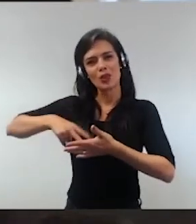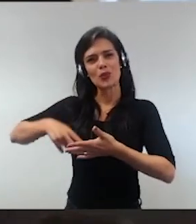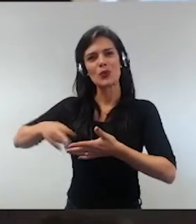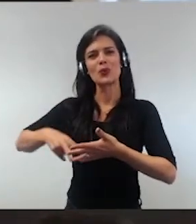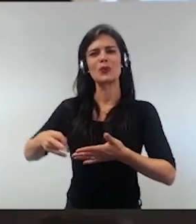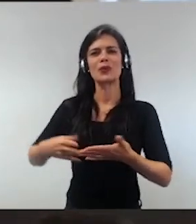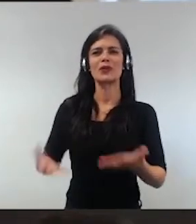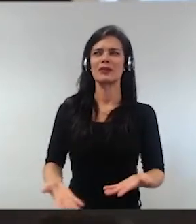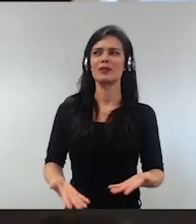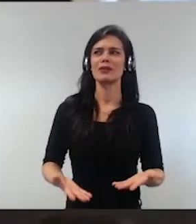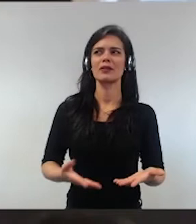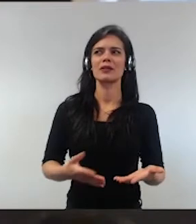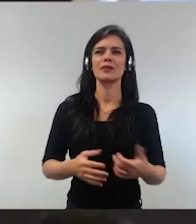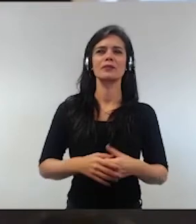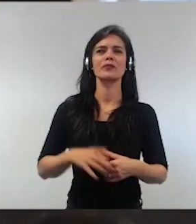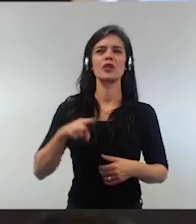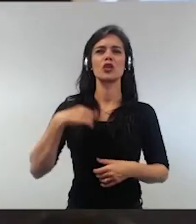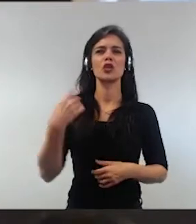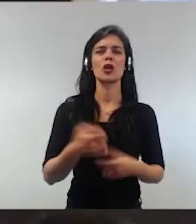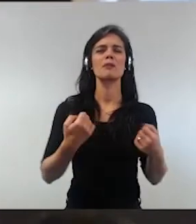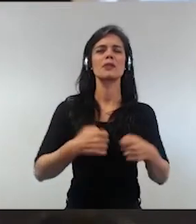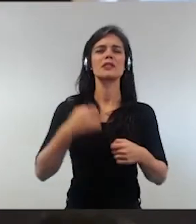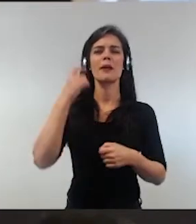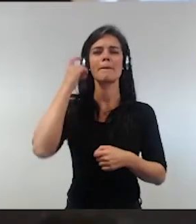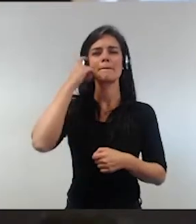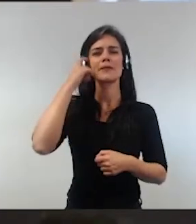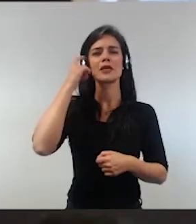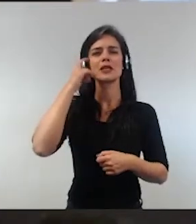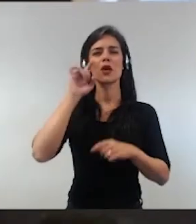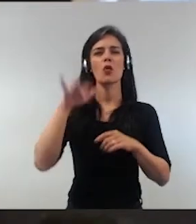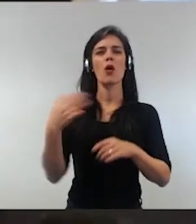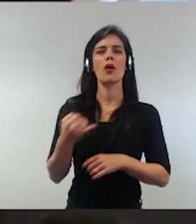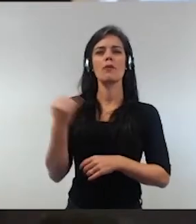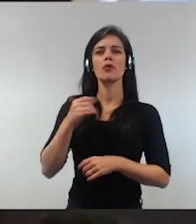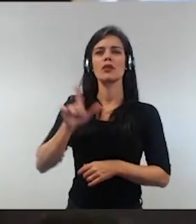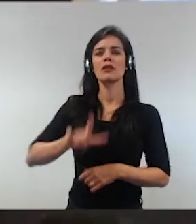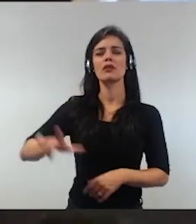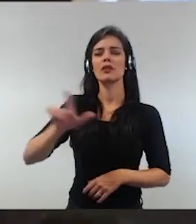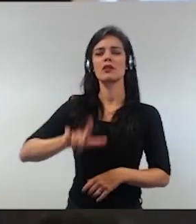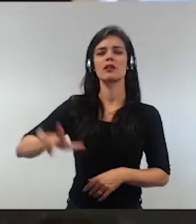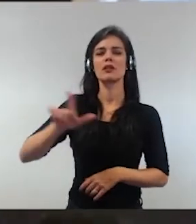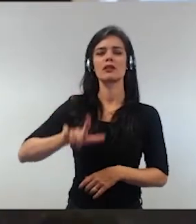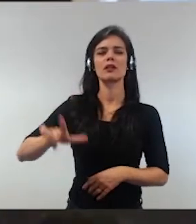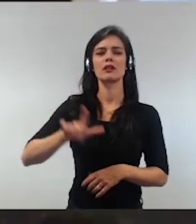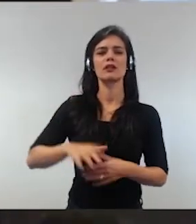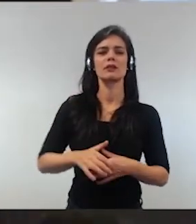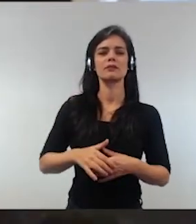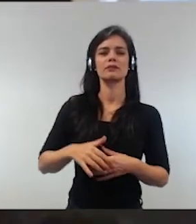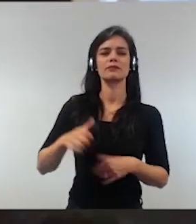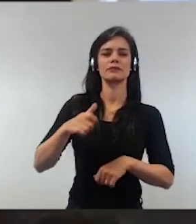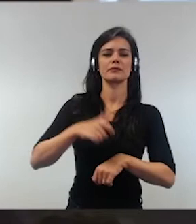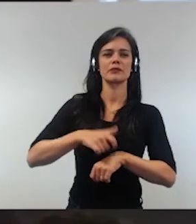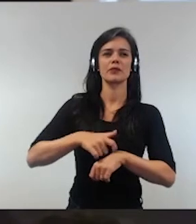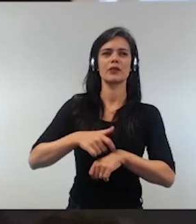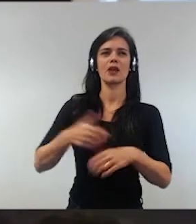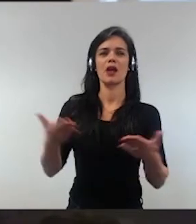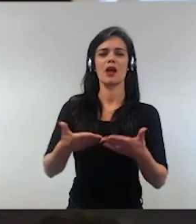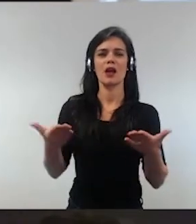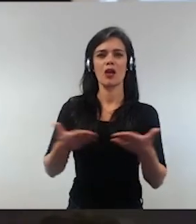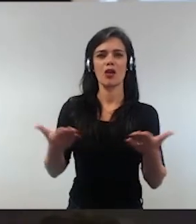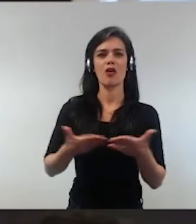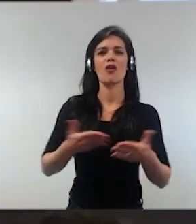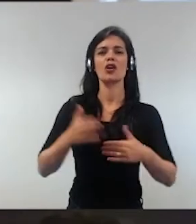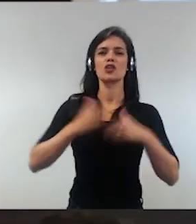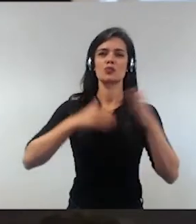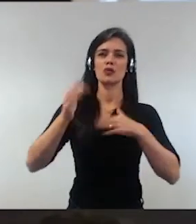para as pessoas pensarem na importância da literatura? E a verdade é que nesse cenário de profissionais do